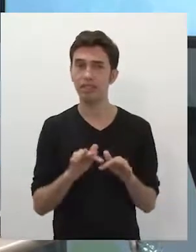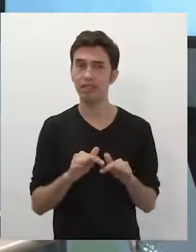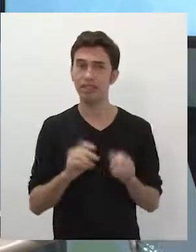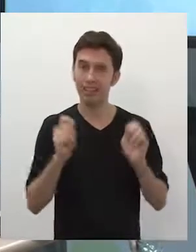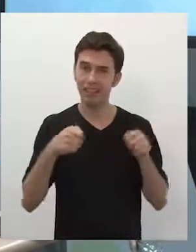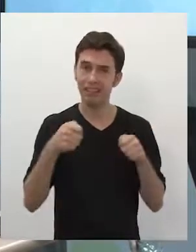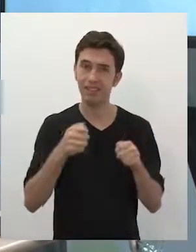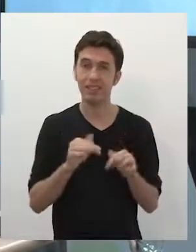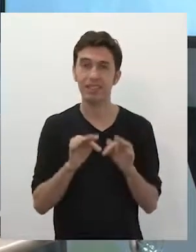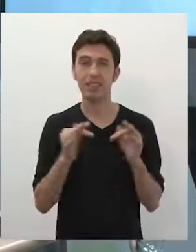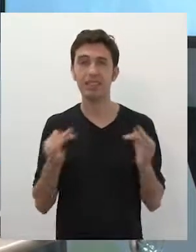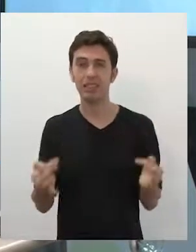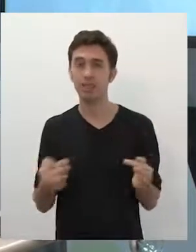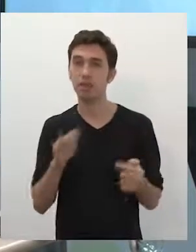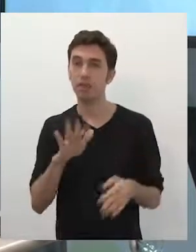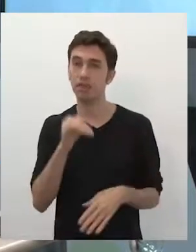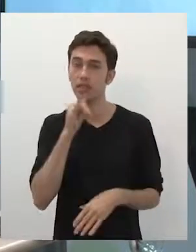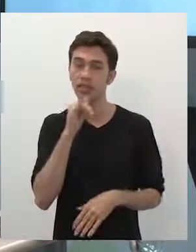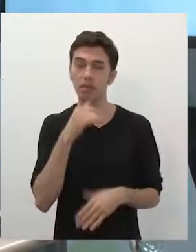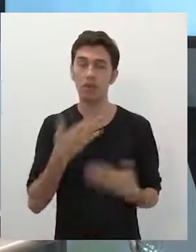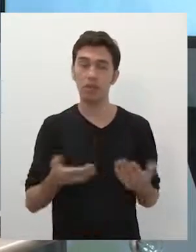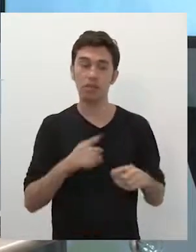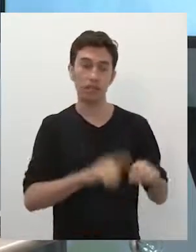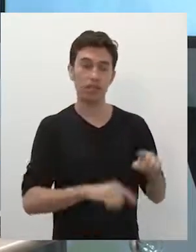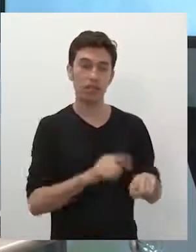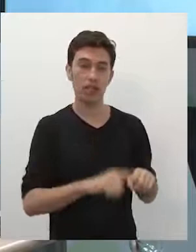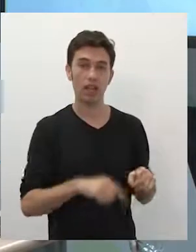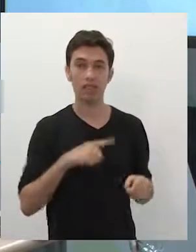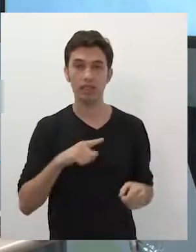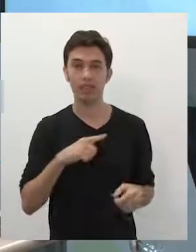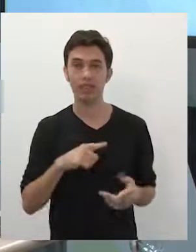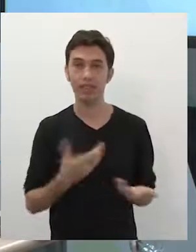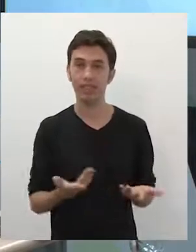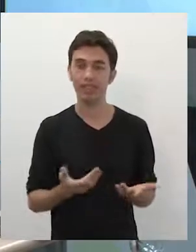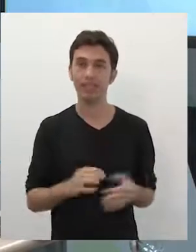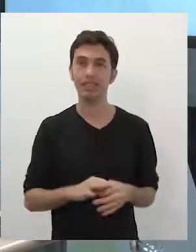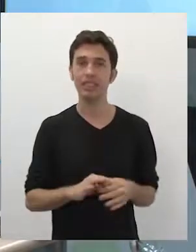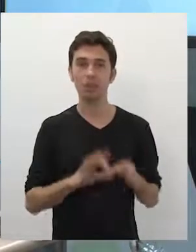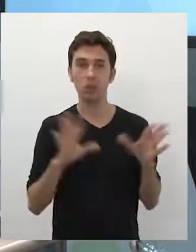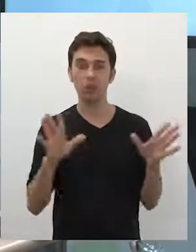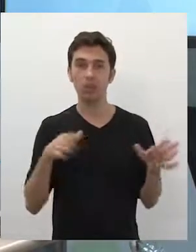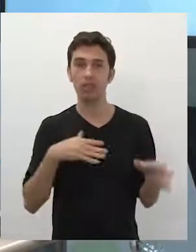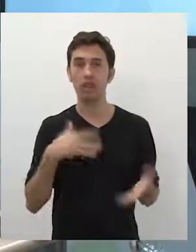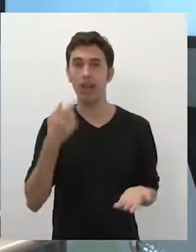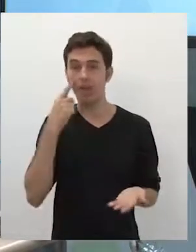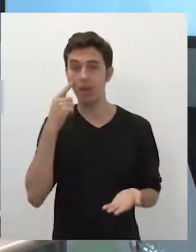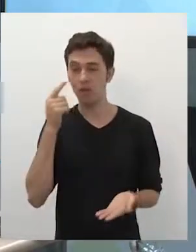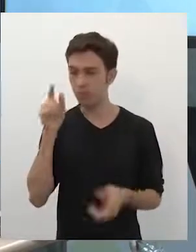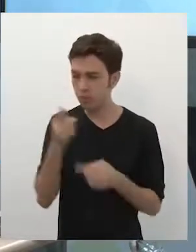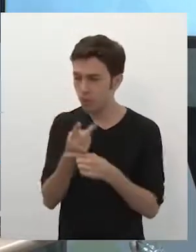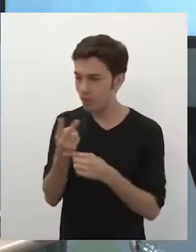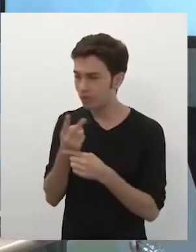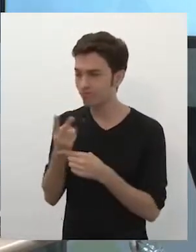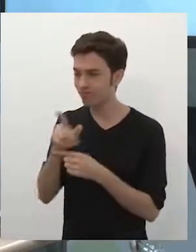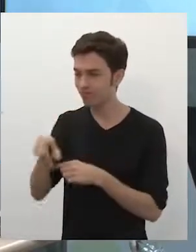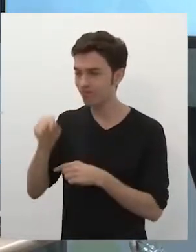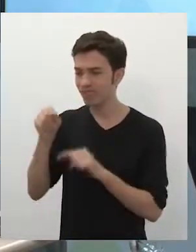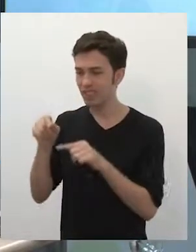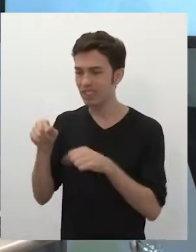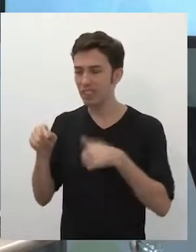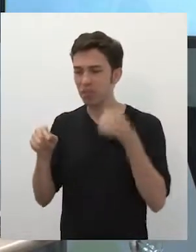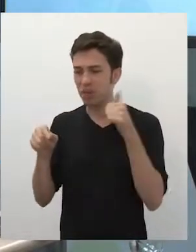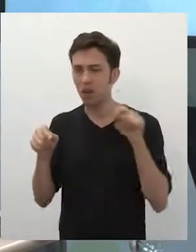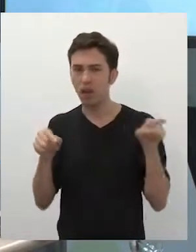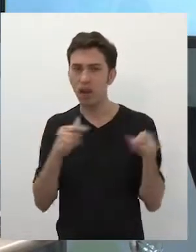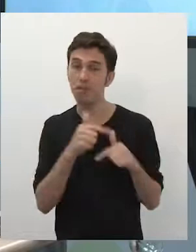por conta dos materiais que nós temos disponível, né? Isso aqui foi o que eu achei melhor, que eu pudesse melhor trabalhar com os